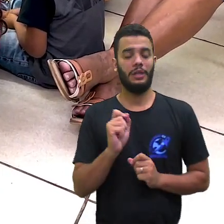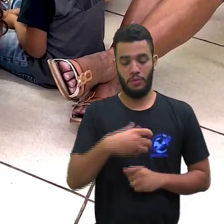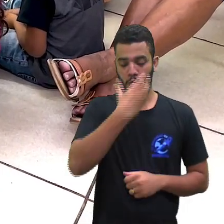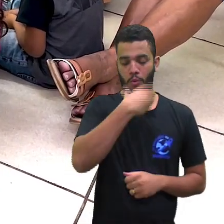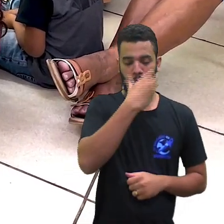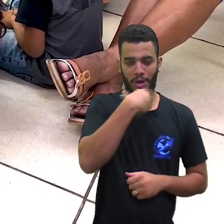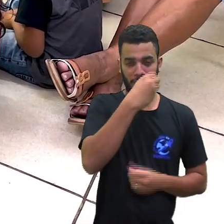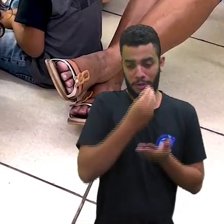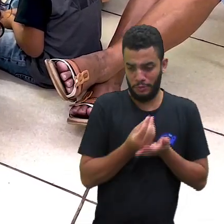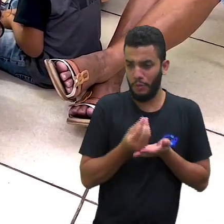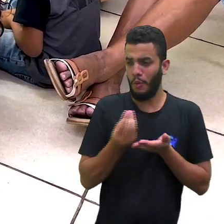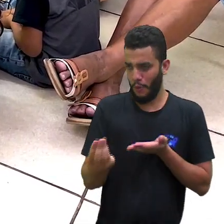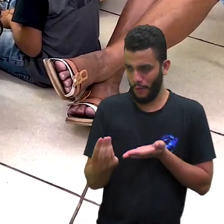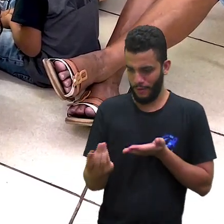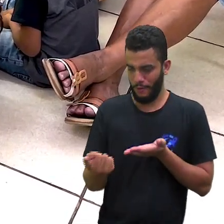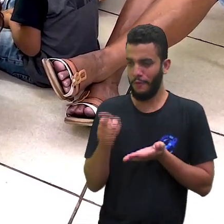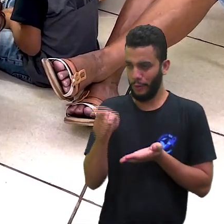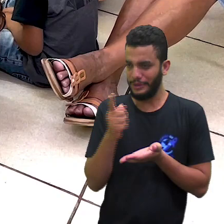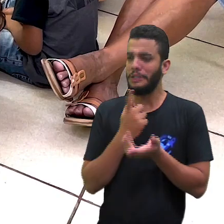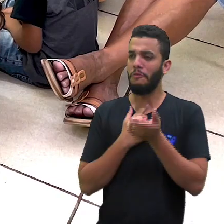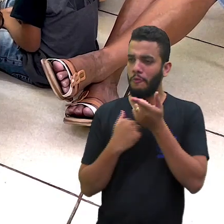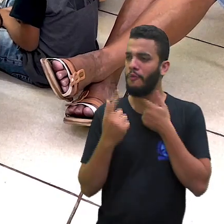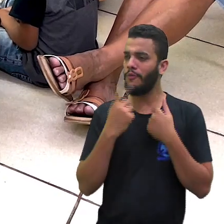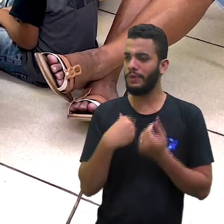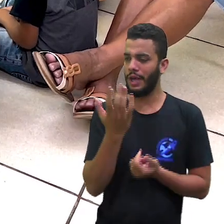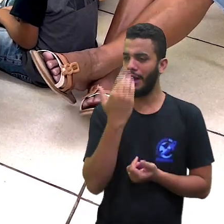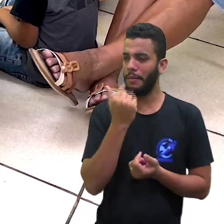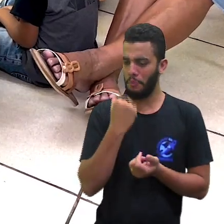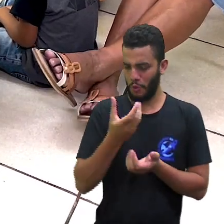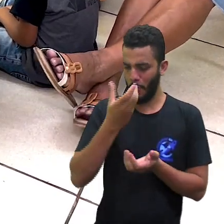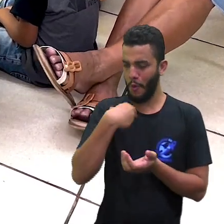mocinha, você quer esta maçã?